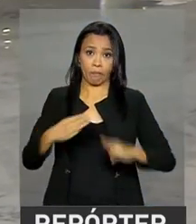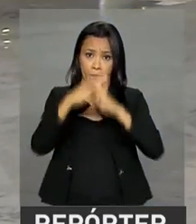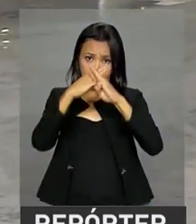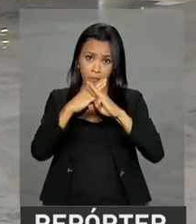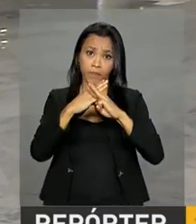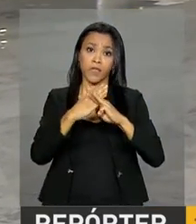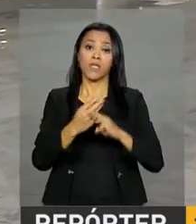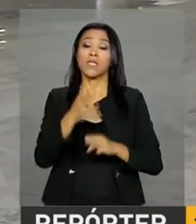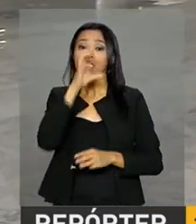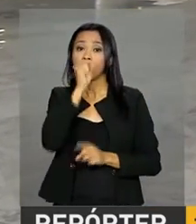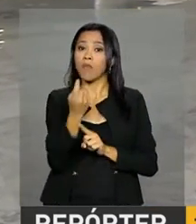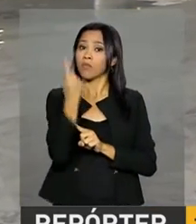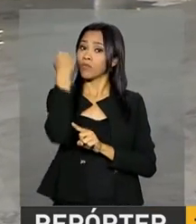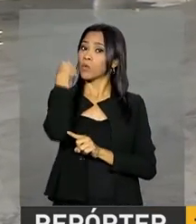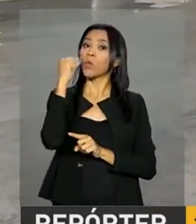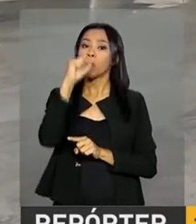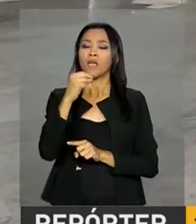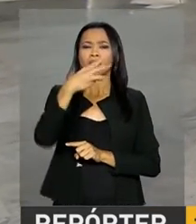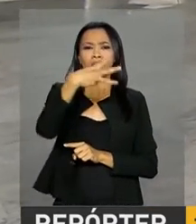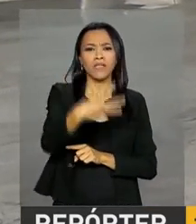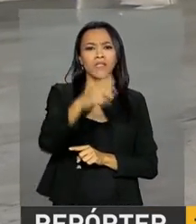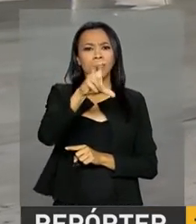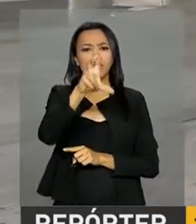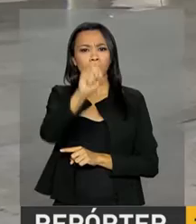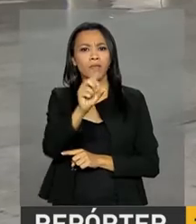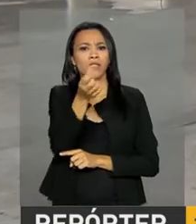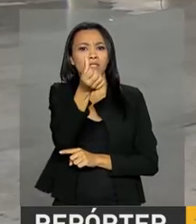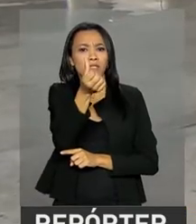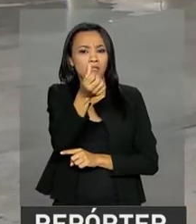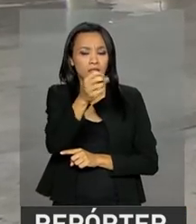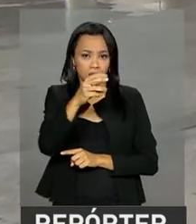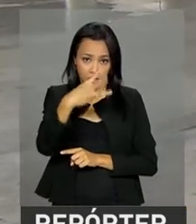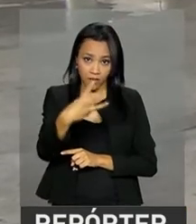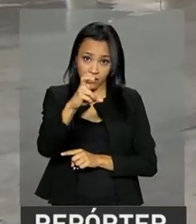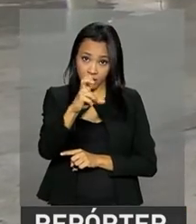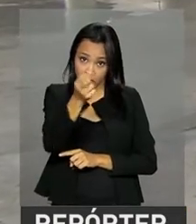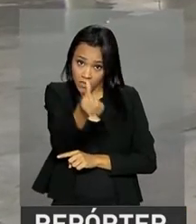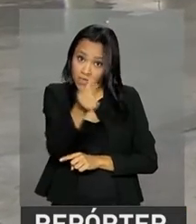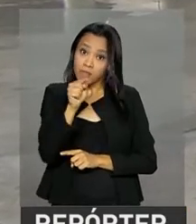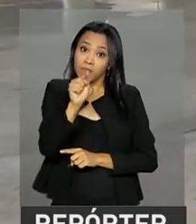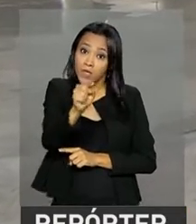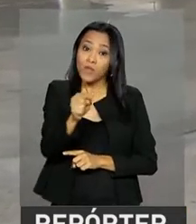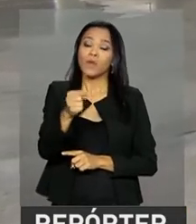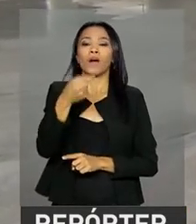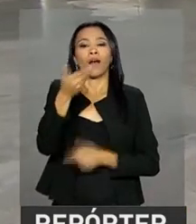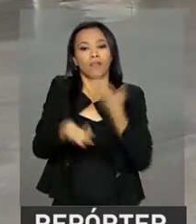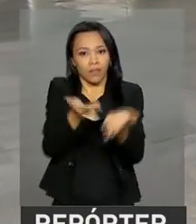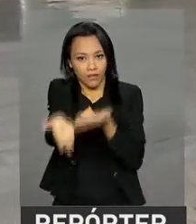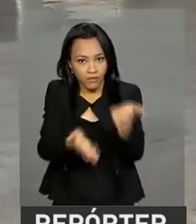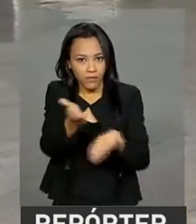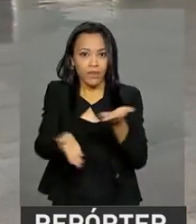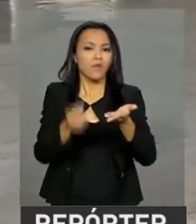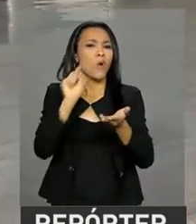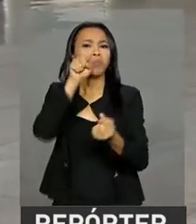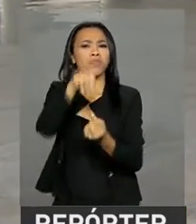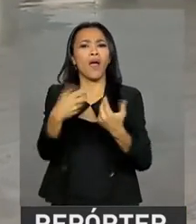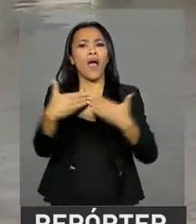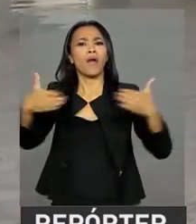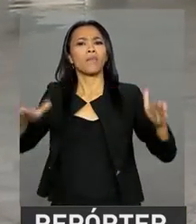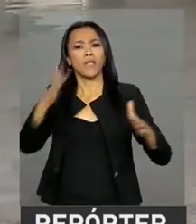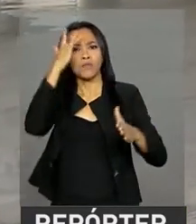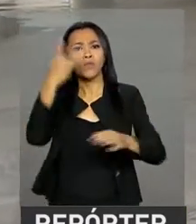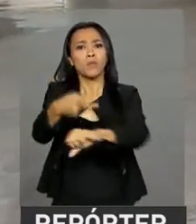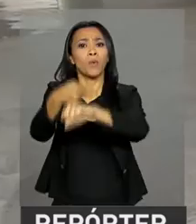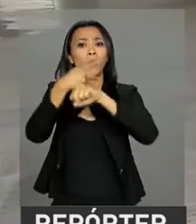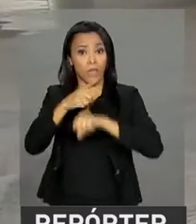Federal realizou neste sábado 356 mil atendimentos. As agências do banco abriram para atender os trabalhadores